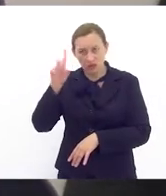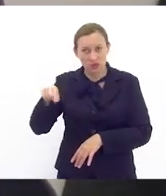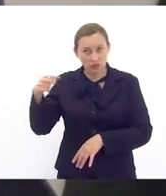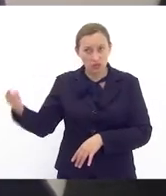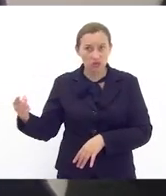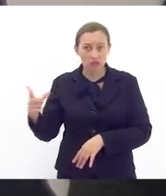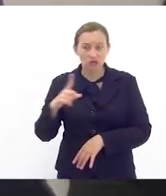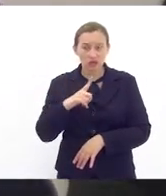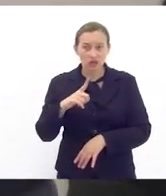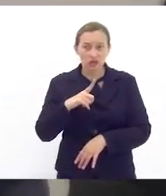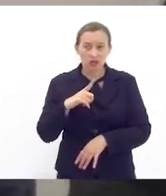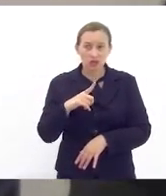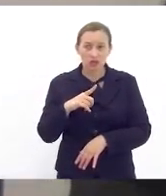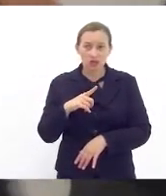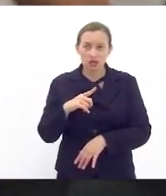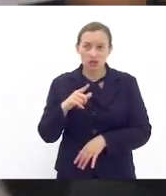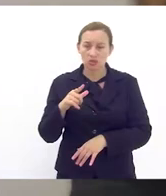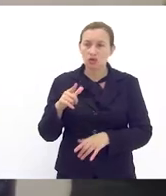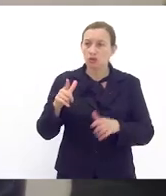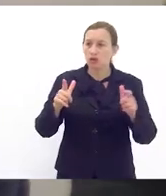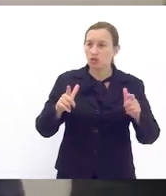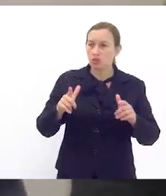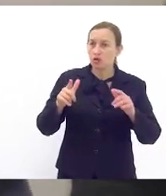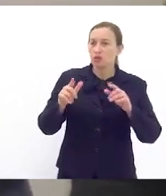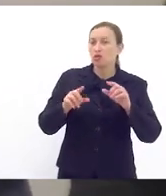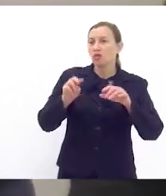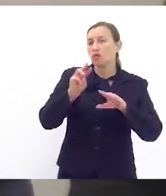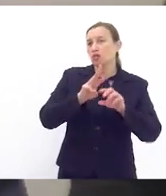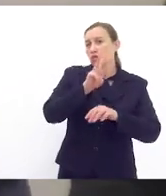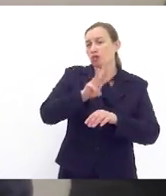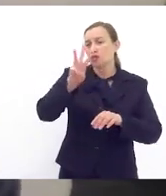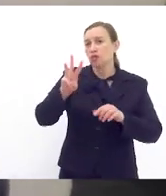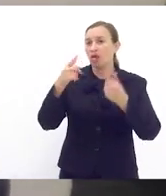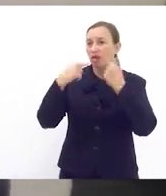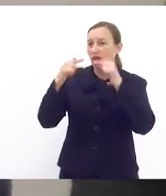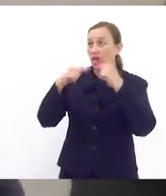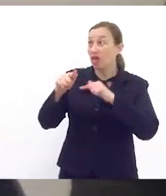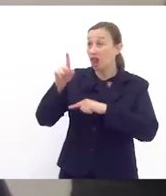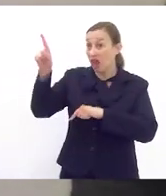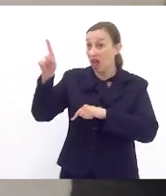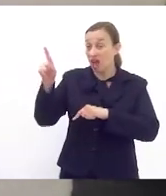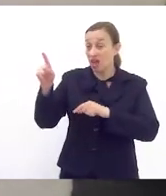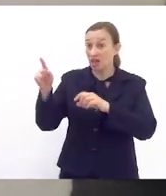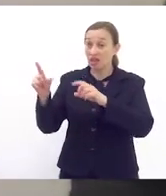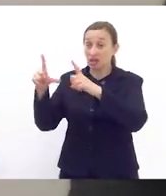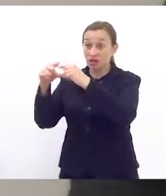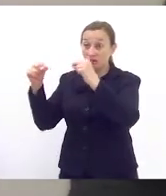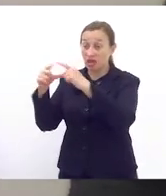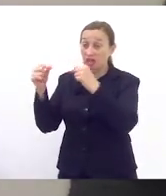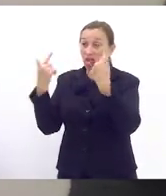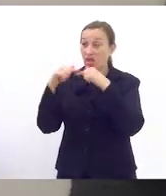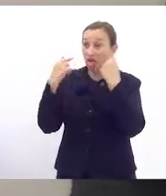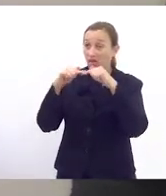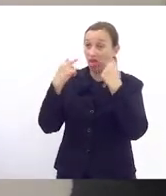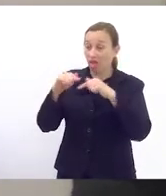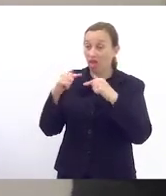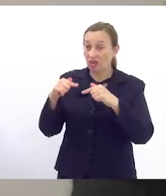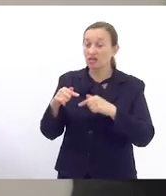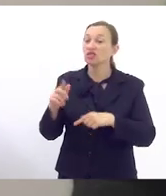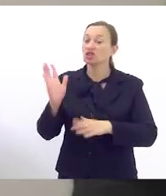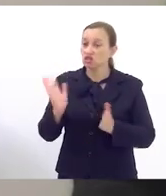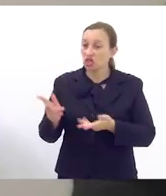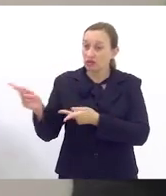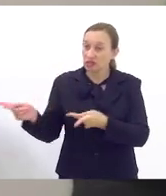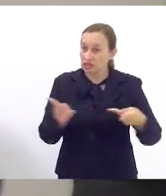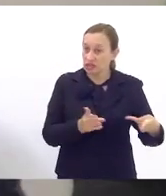uma página Nossa para você reclamar sabe por quê depois que o pau comeu lá em Brasília já foram visitar lá em Resende